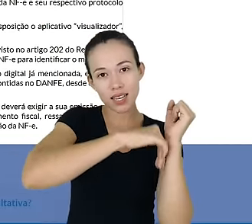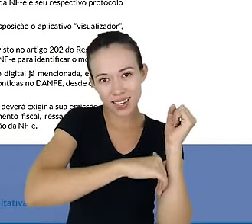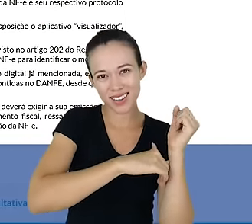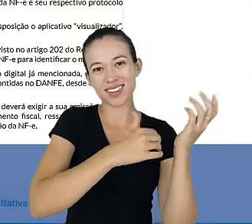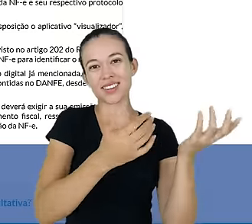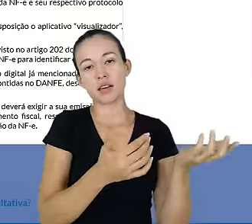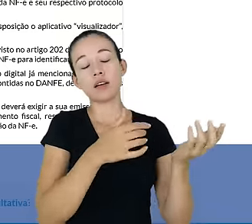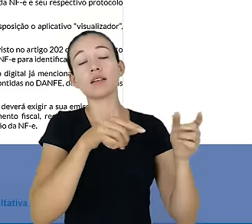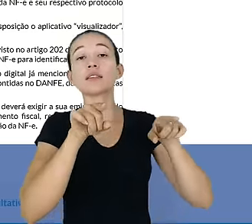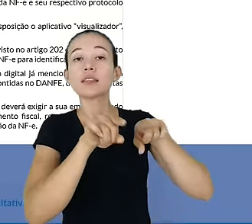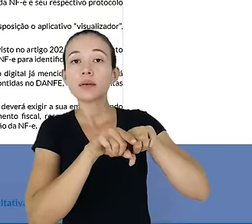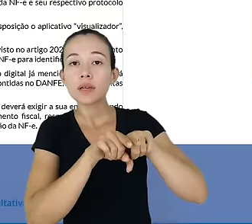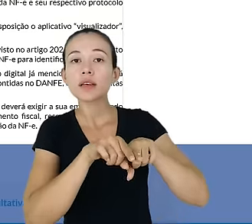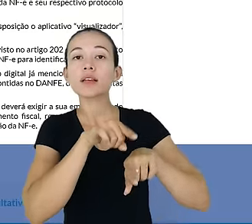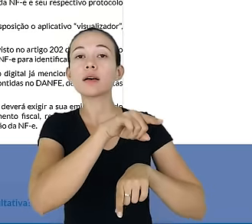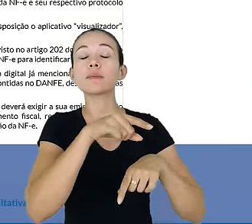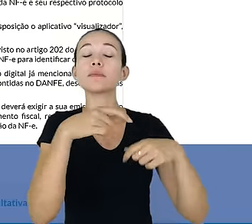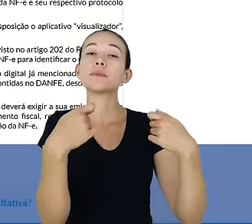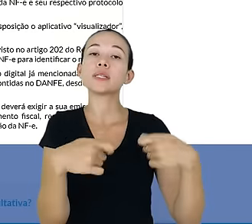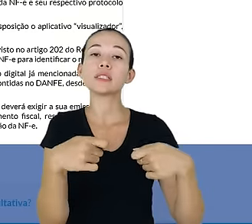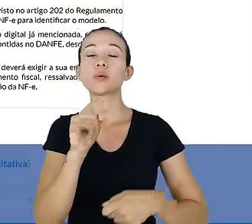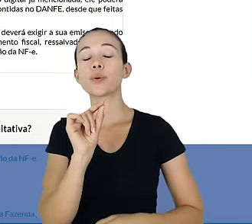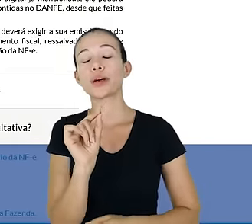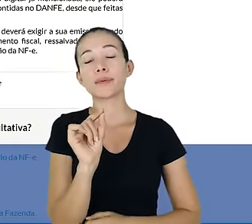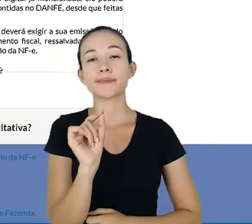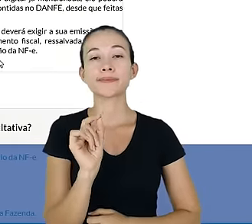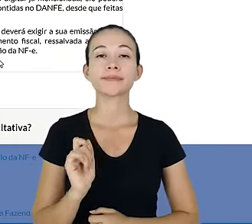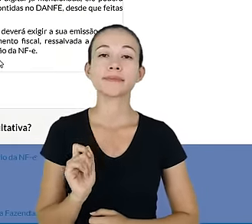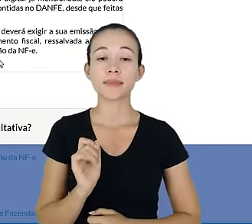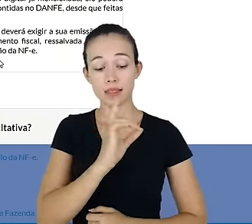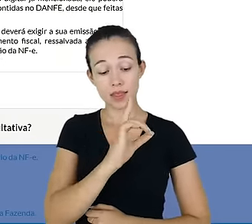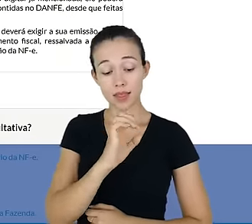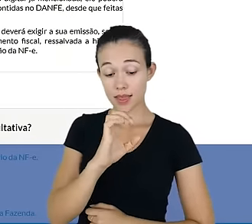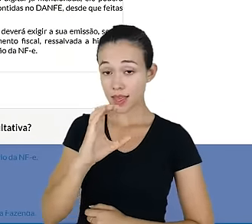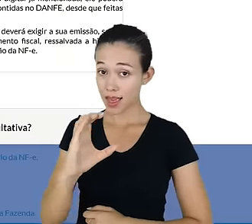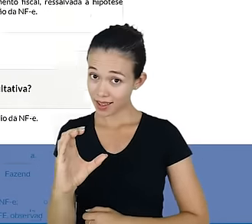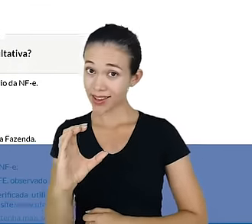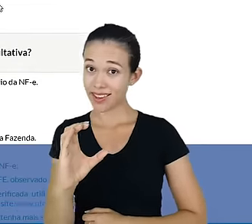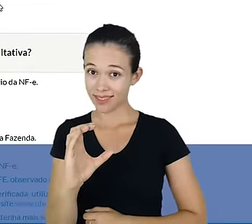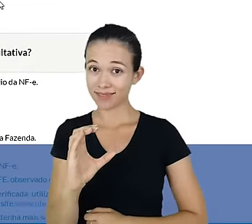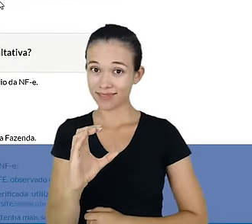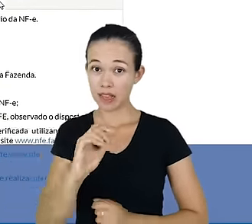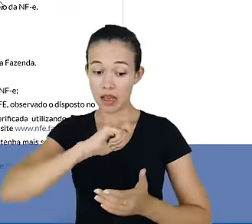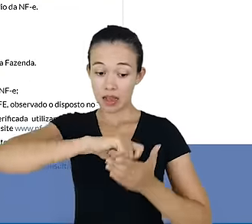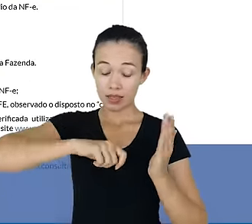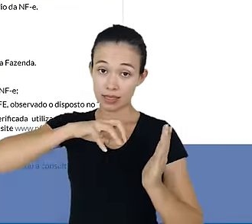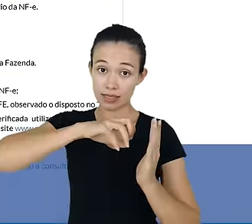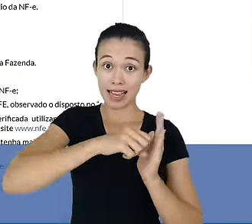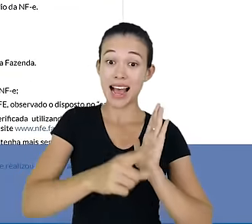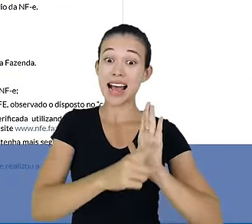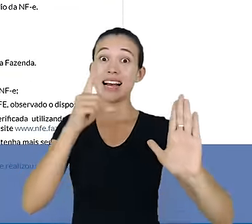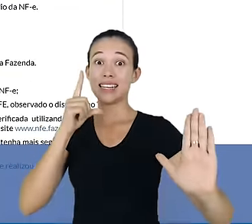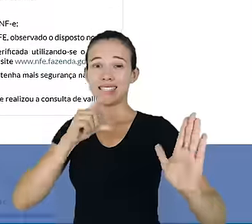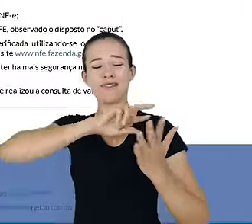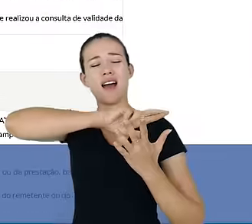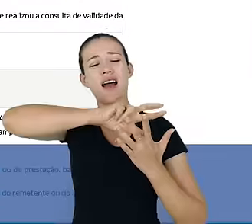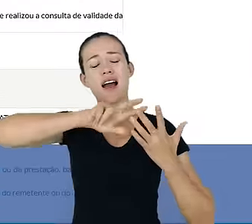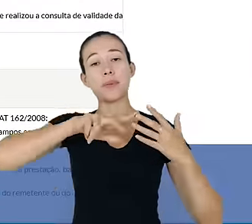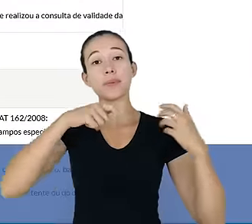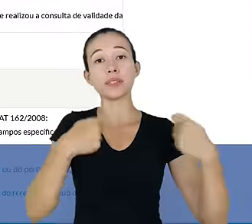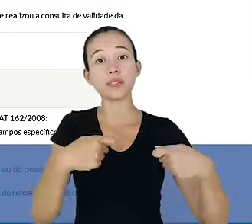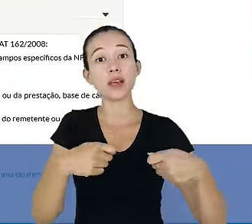precisava ter a o deck antes disso tudo cadastrado hoje não